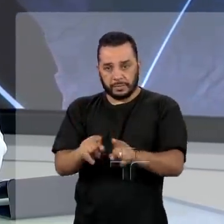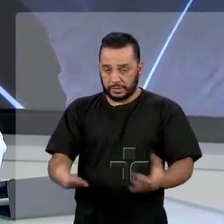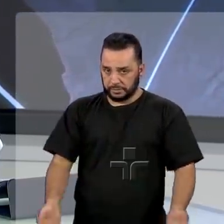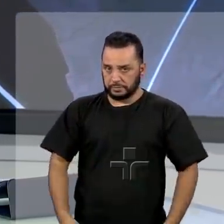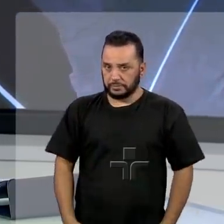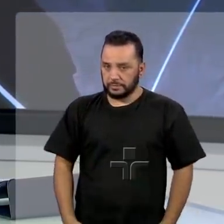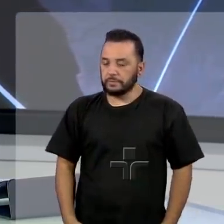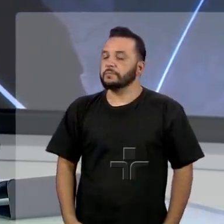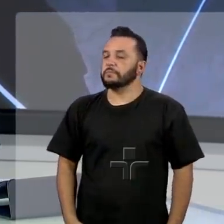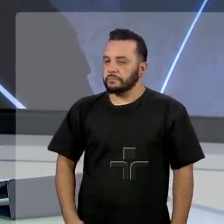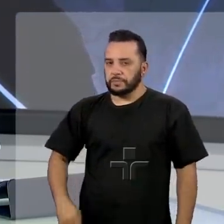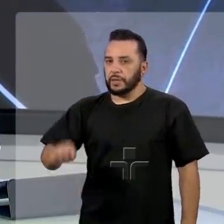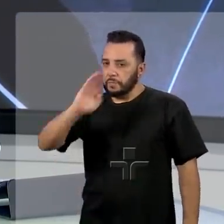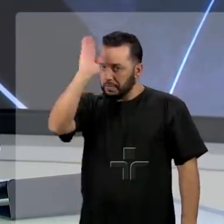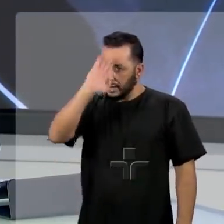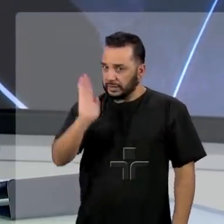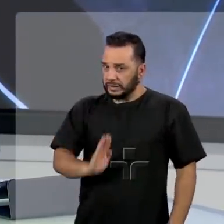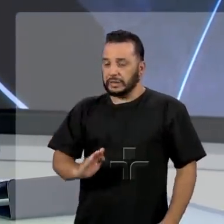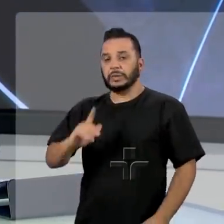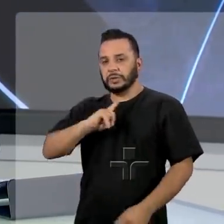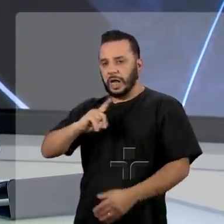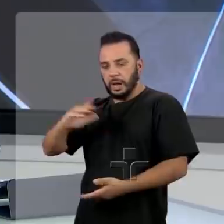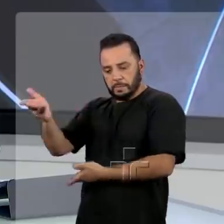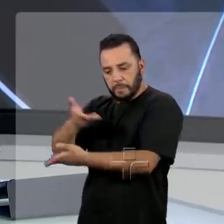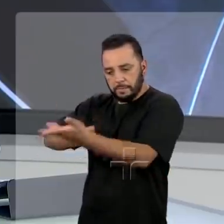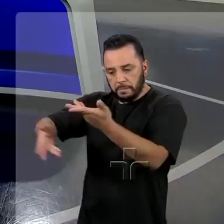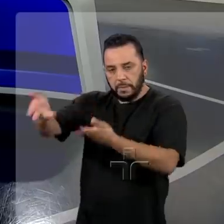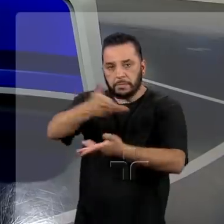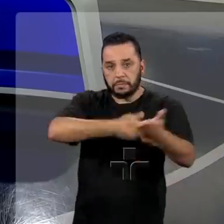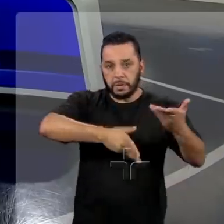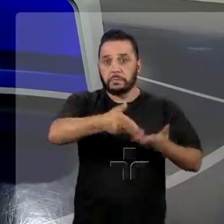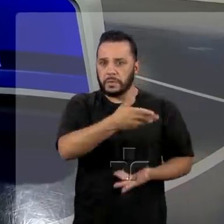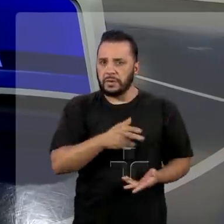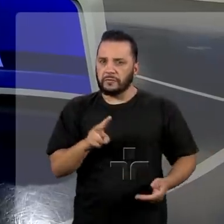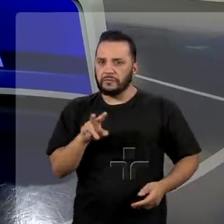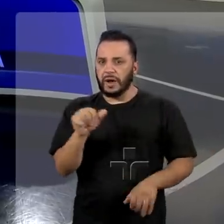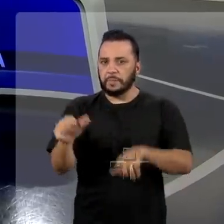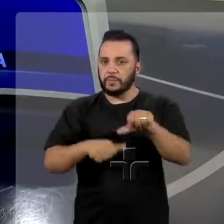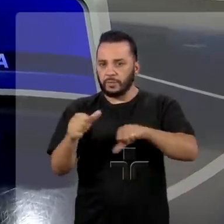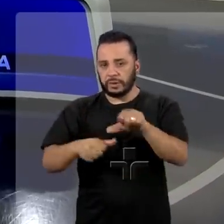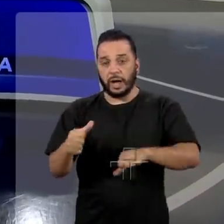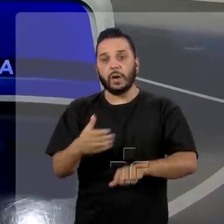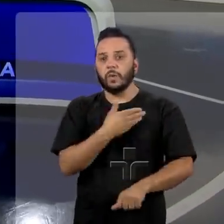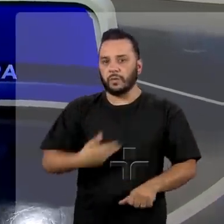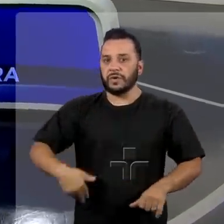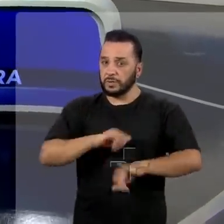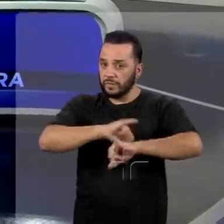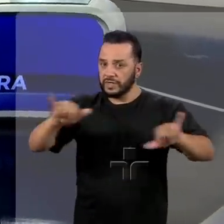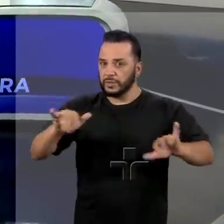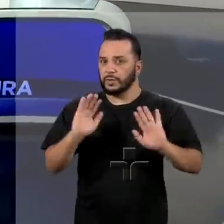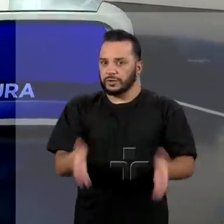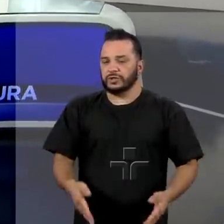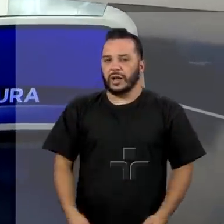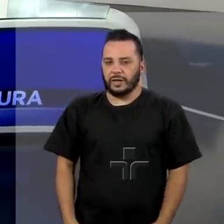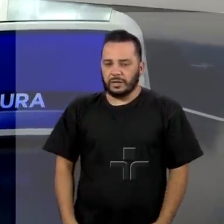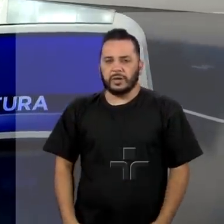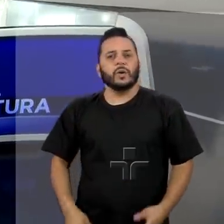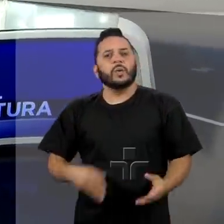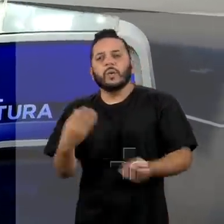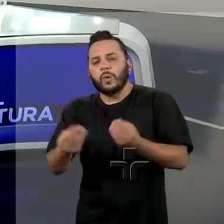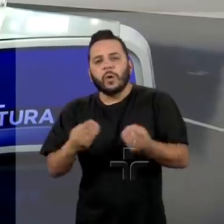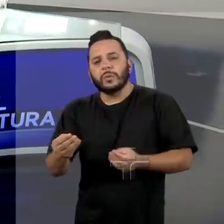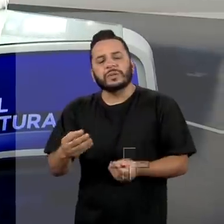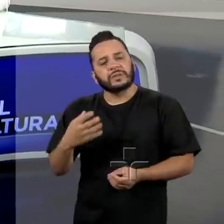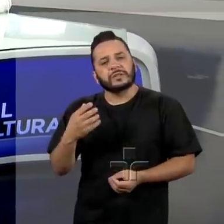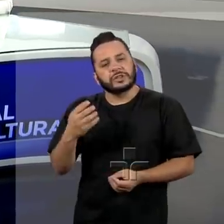outros países deve mudar. Essas já são as falas do governo em formação, do governo que será eleito. Como que você vê essa primeira movimentação,